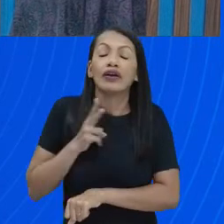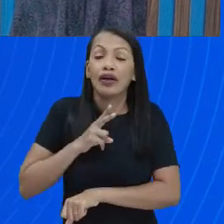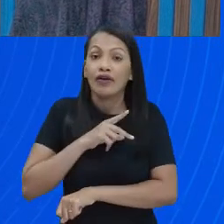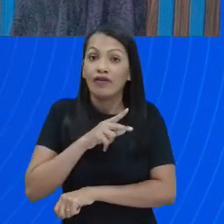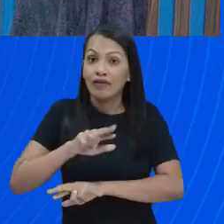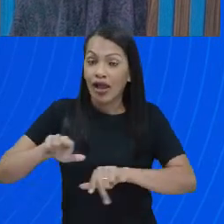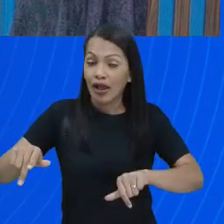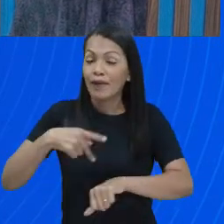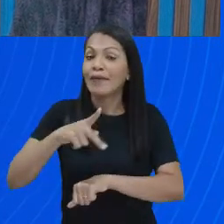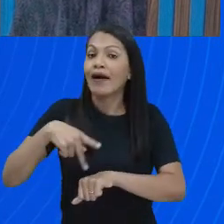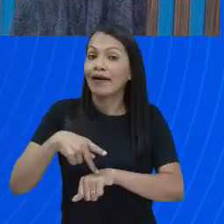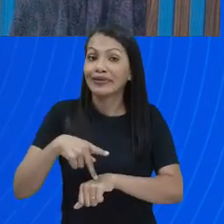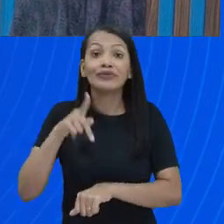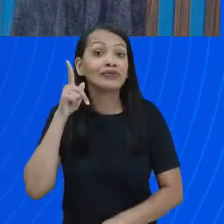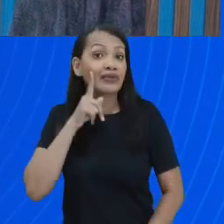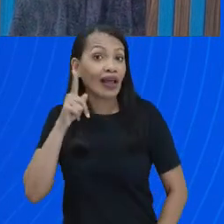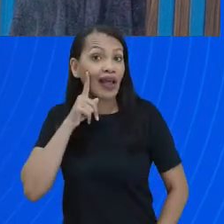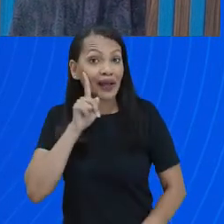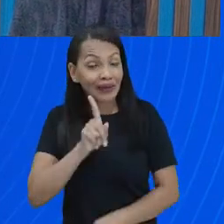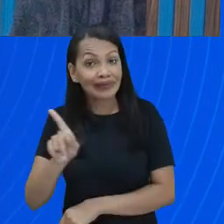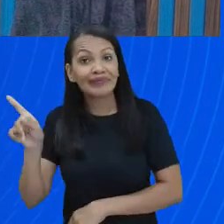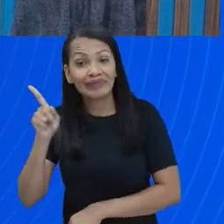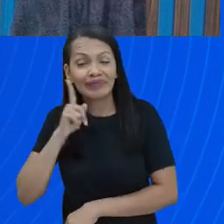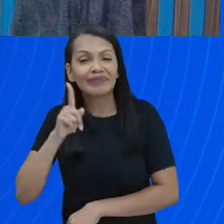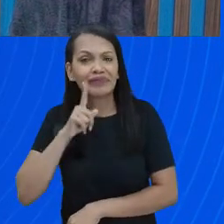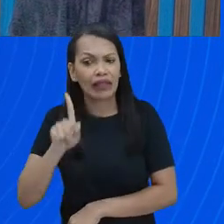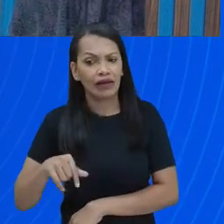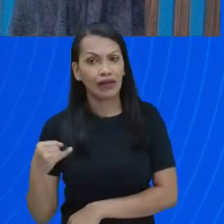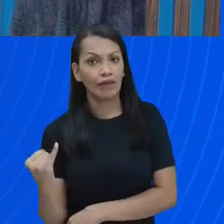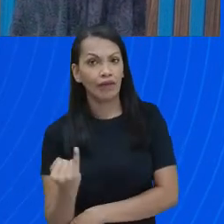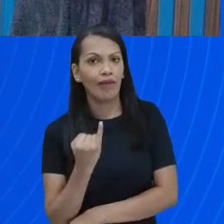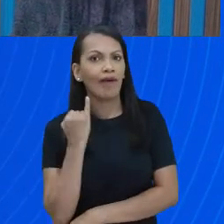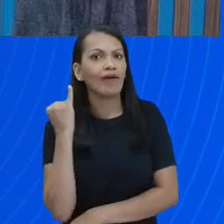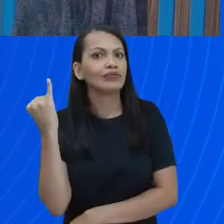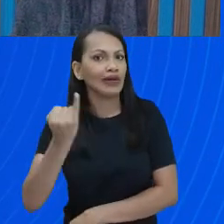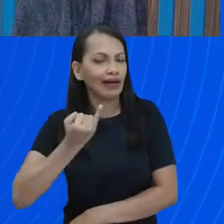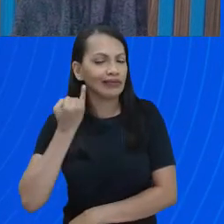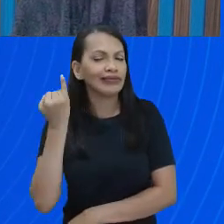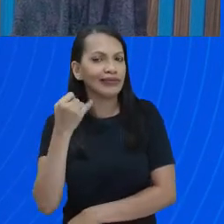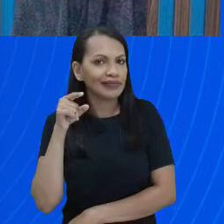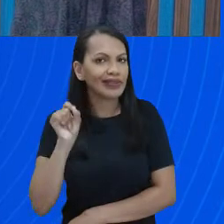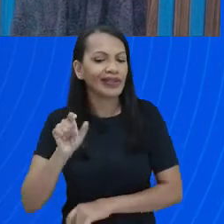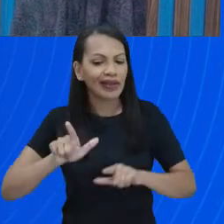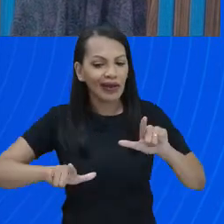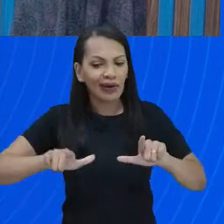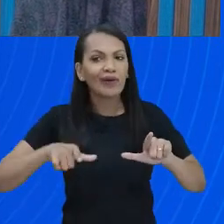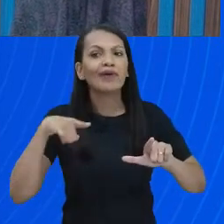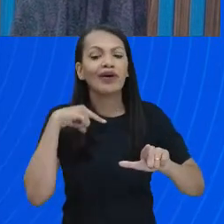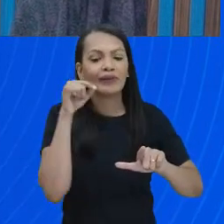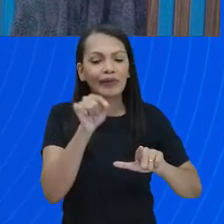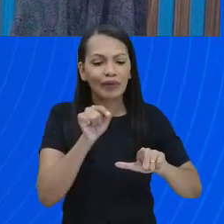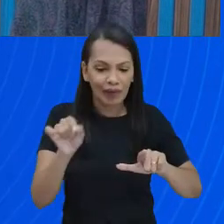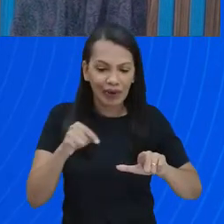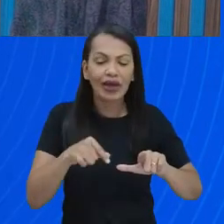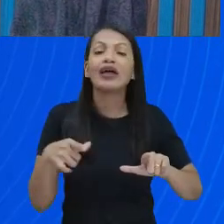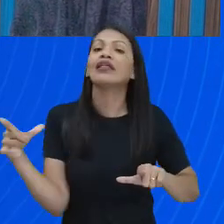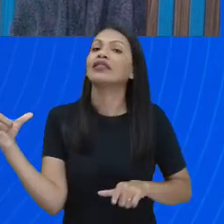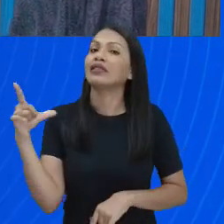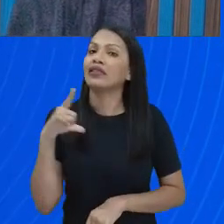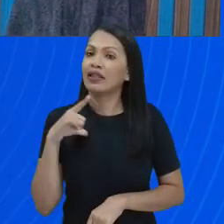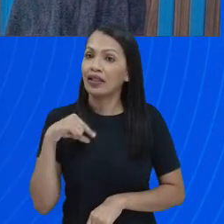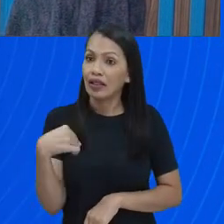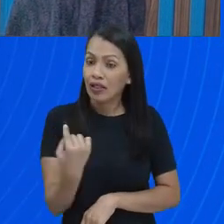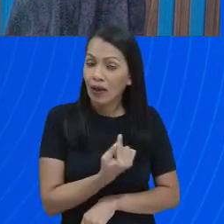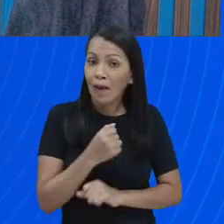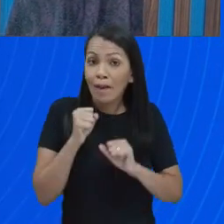pelas Nações Unidas, pela importância que essa urna eletrônica tem. Então, cada vez mais a gente